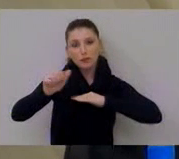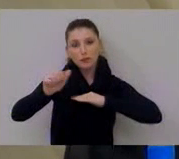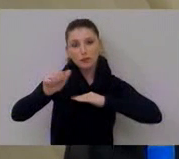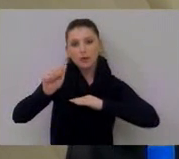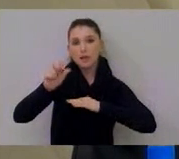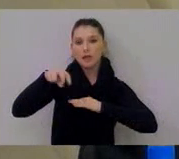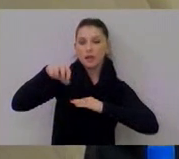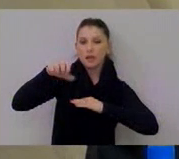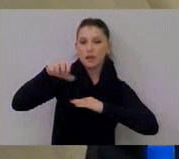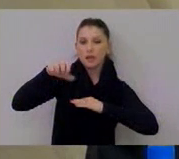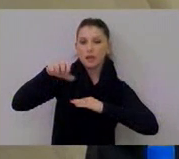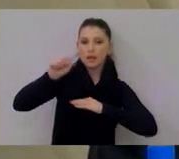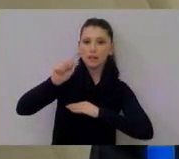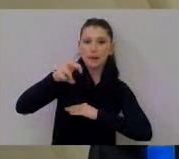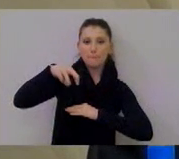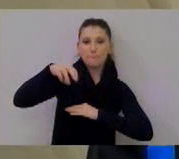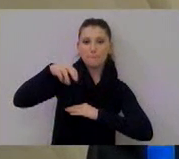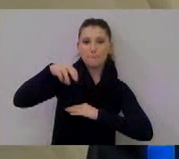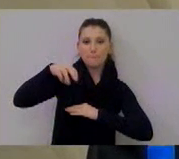Indicação